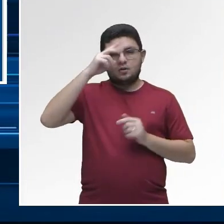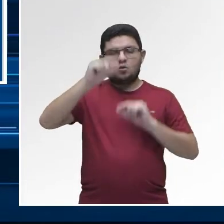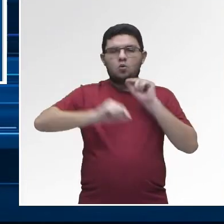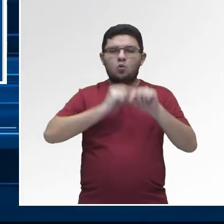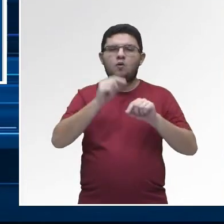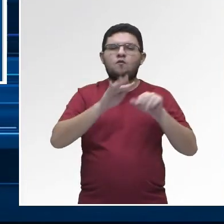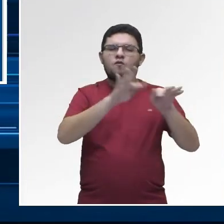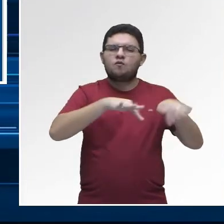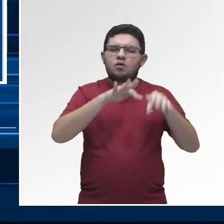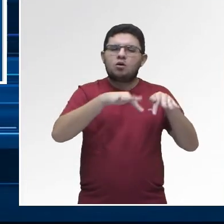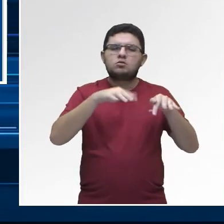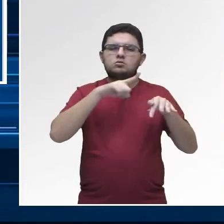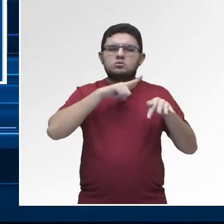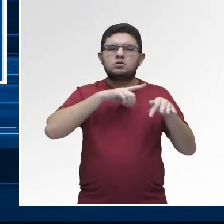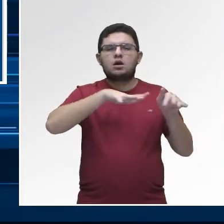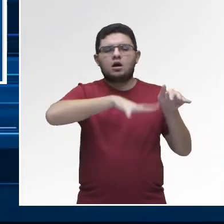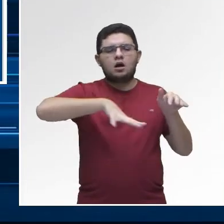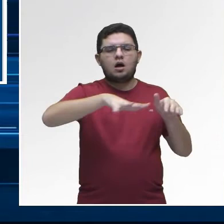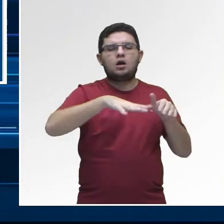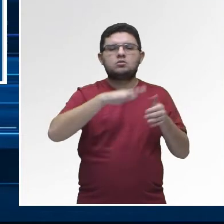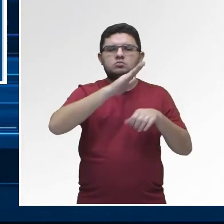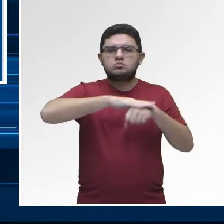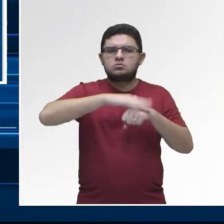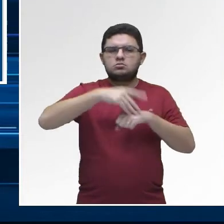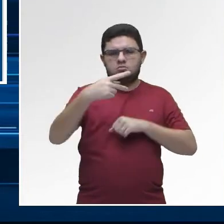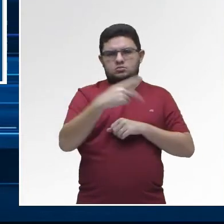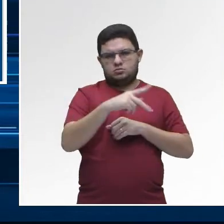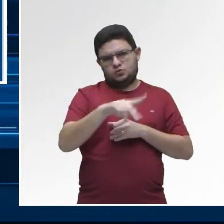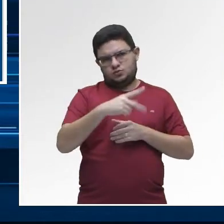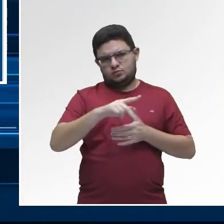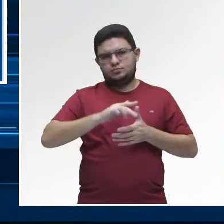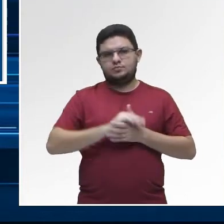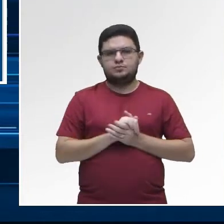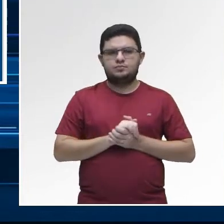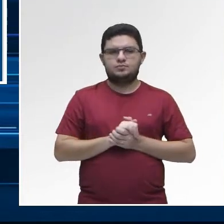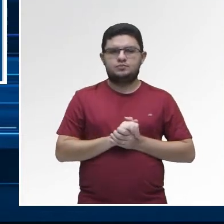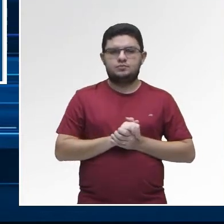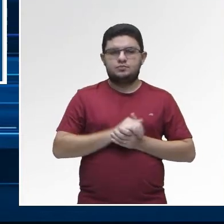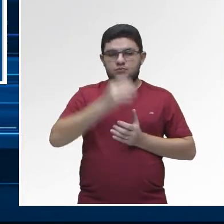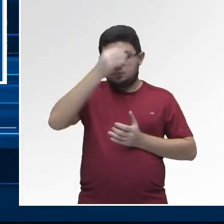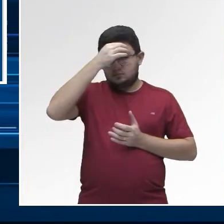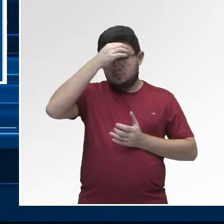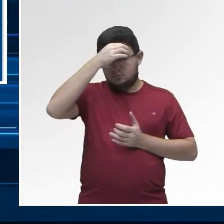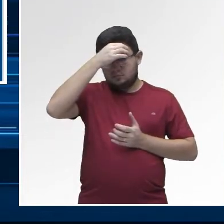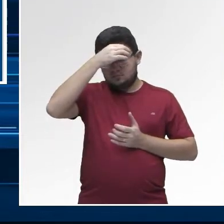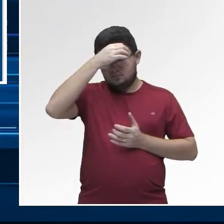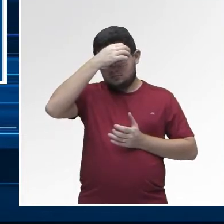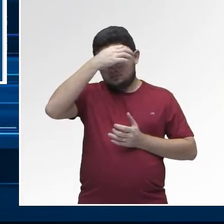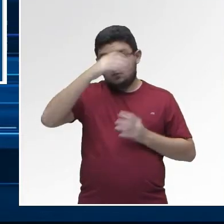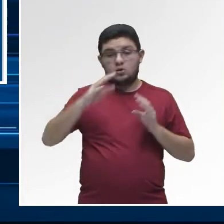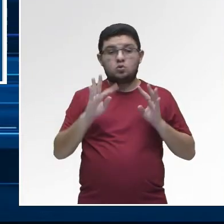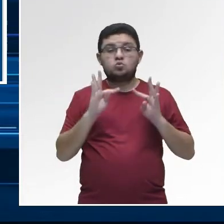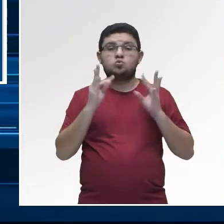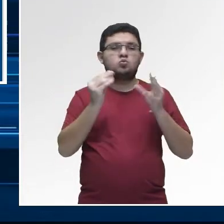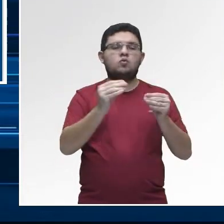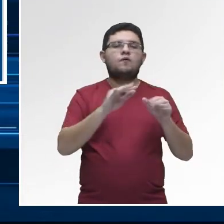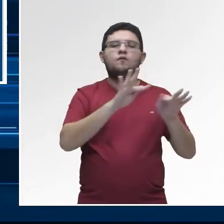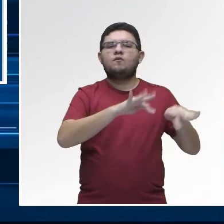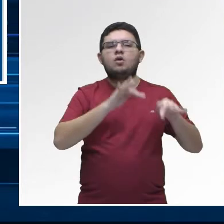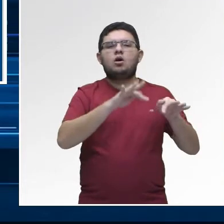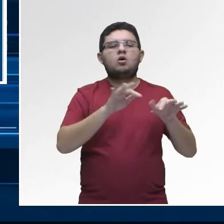entidades autônomas, né? Esses feudos não tinham, todos os feudos não tinham a mesma forma de organização.